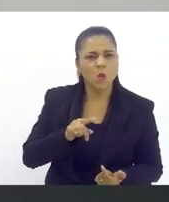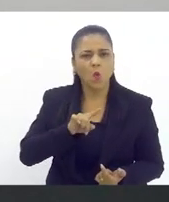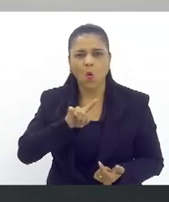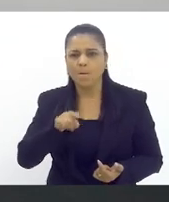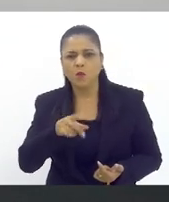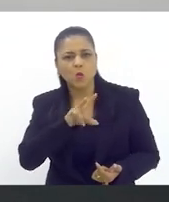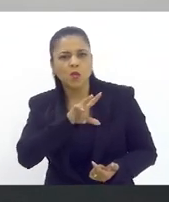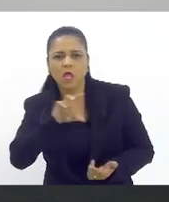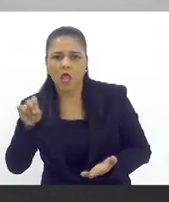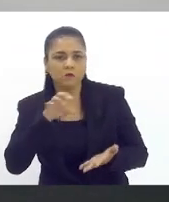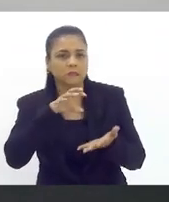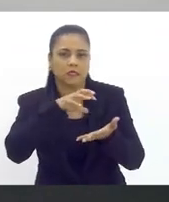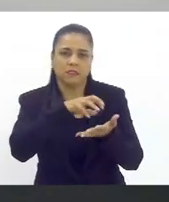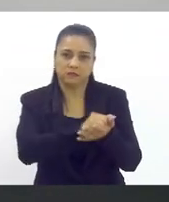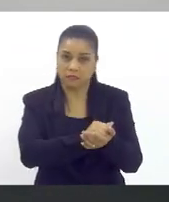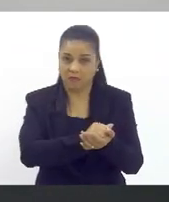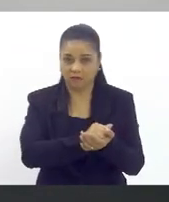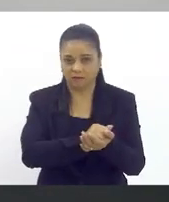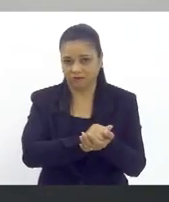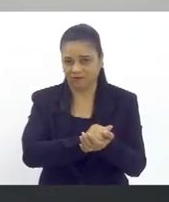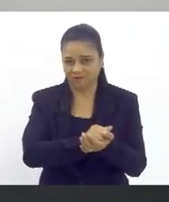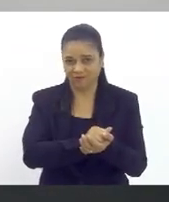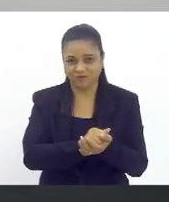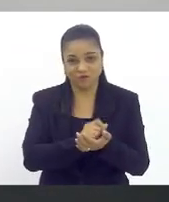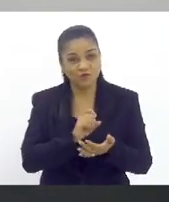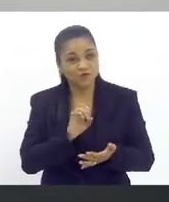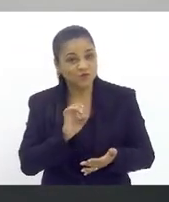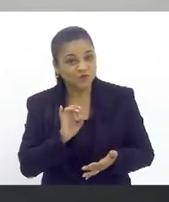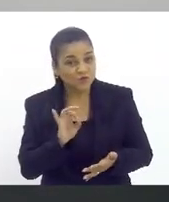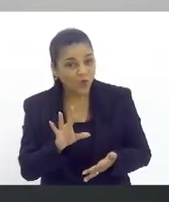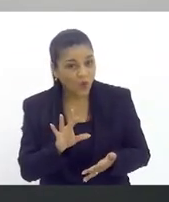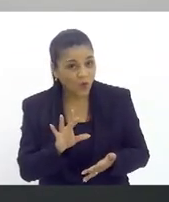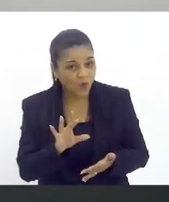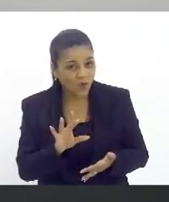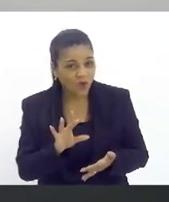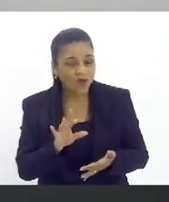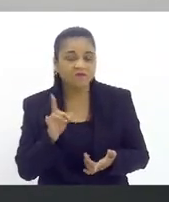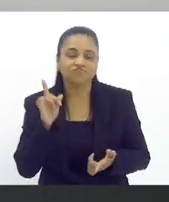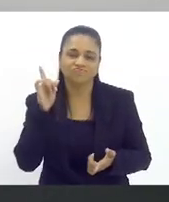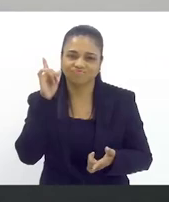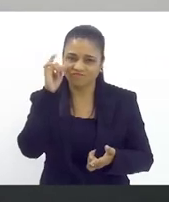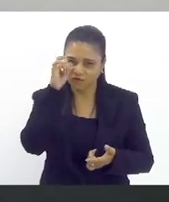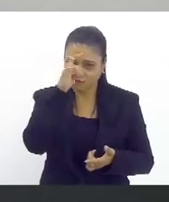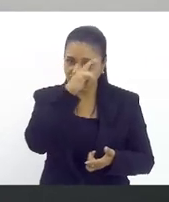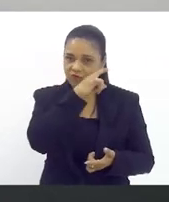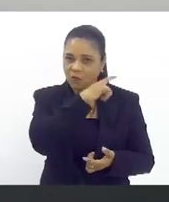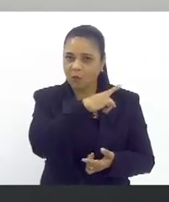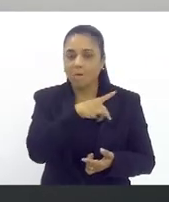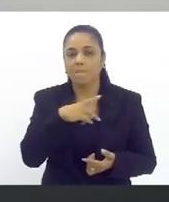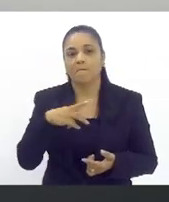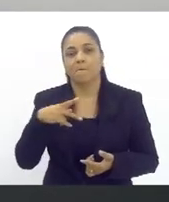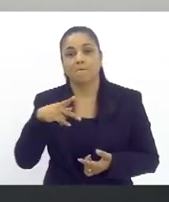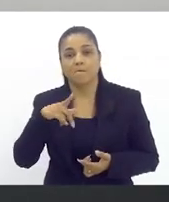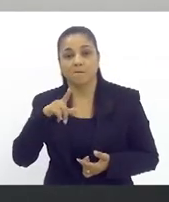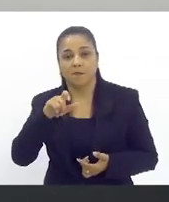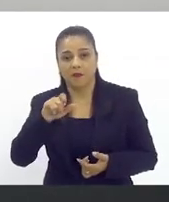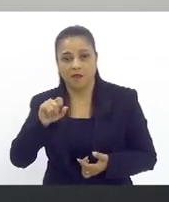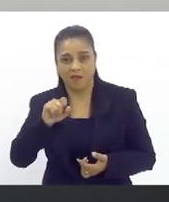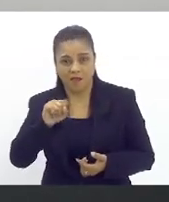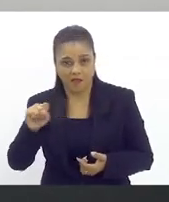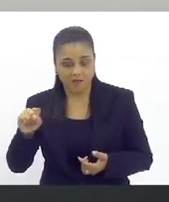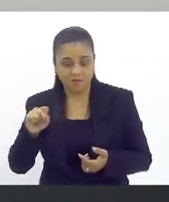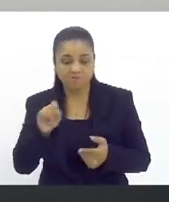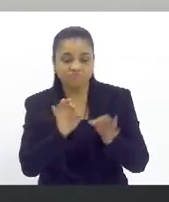homologados dos 61 mil e Isso dificulta os pais que são os planos de reconstituição